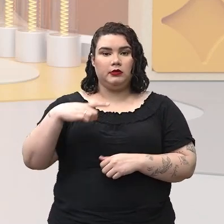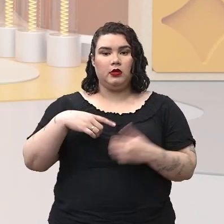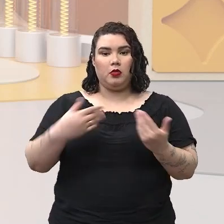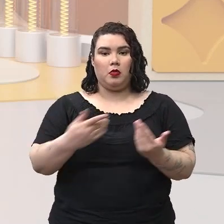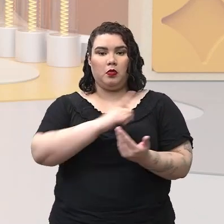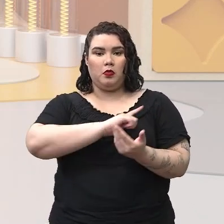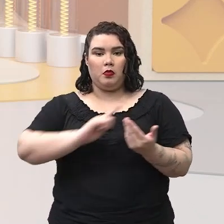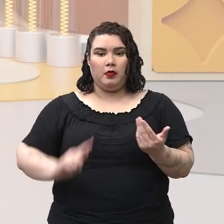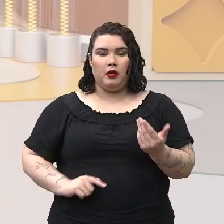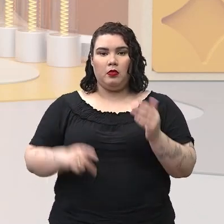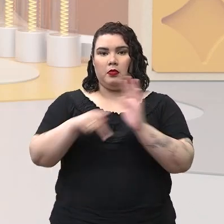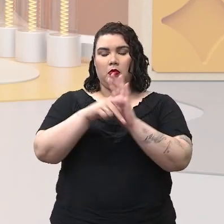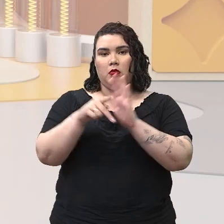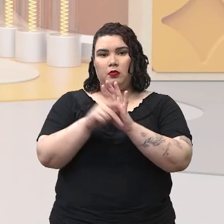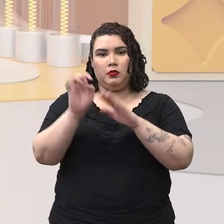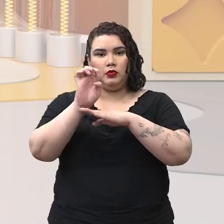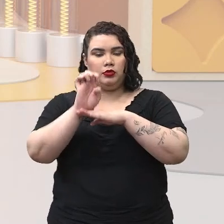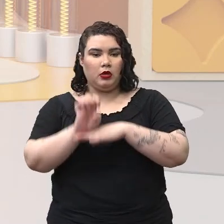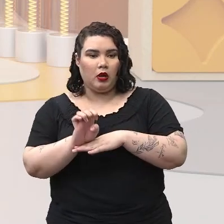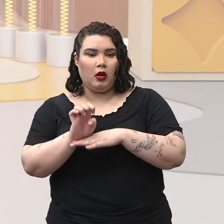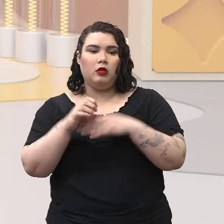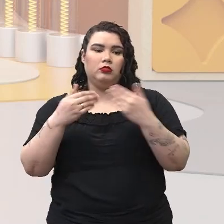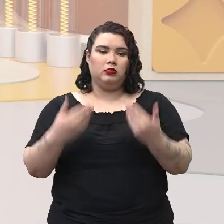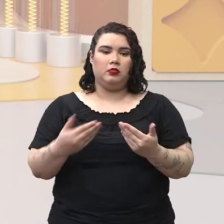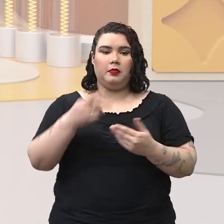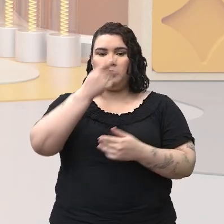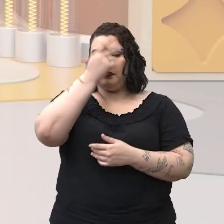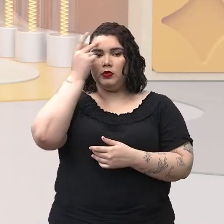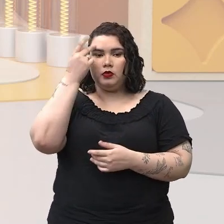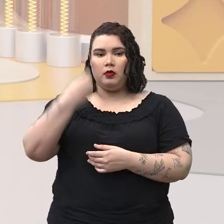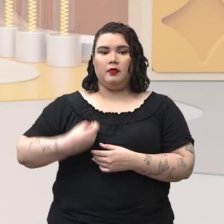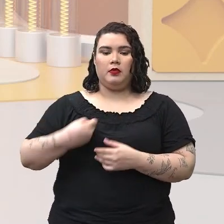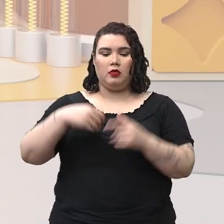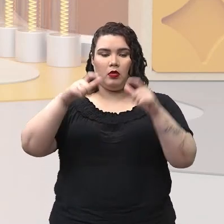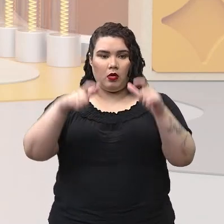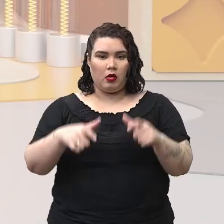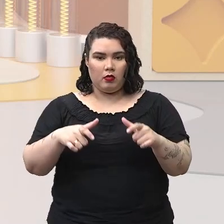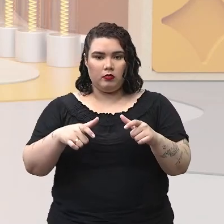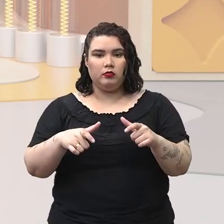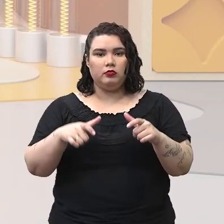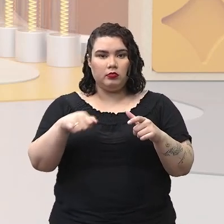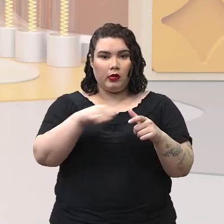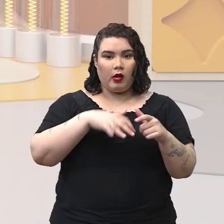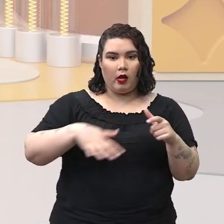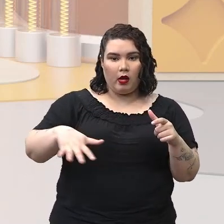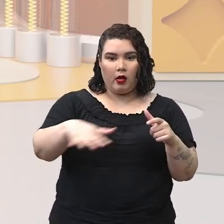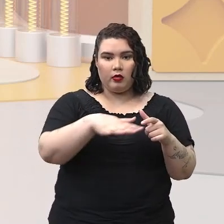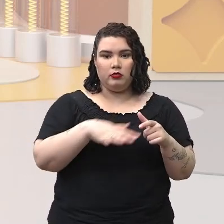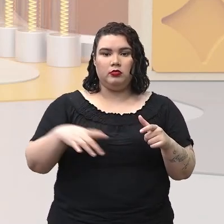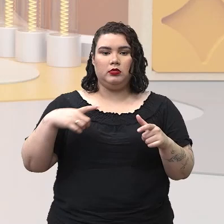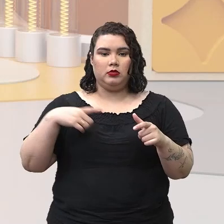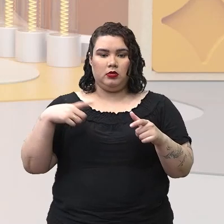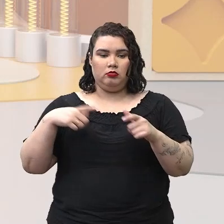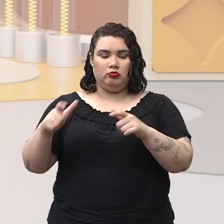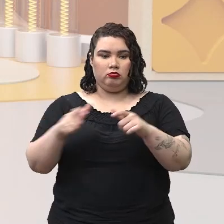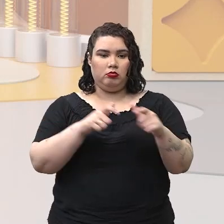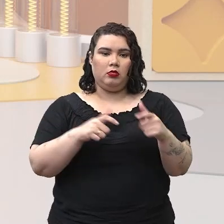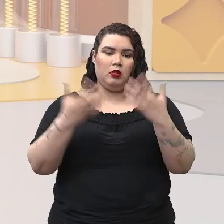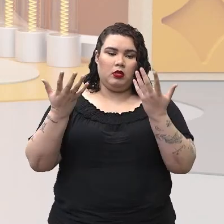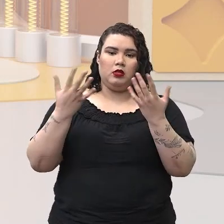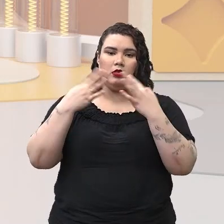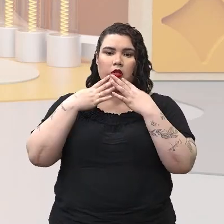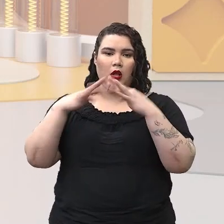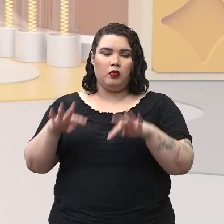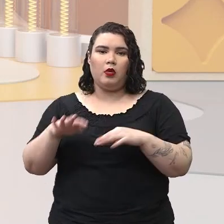governado, o Estado está presente, e essas pessoas elas vivem dentro daqueles limites. Um território, ele tem limites que podem ser naturais, ou é